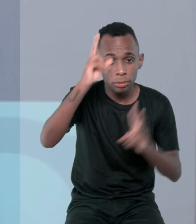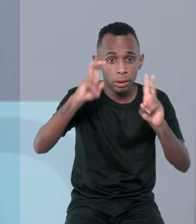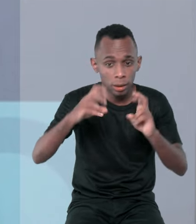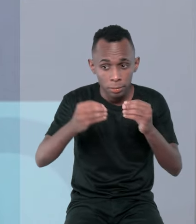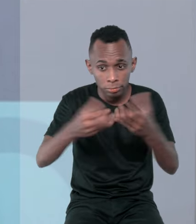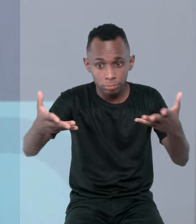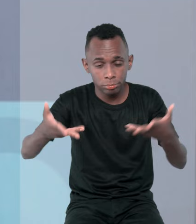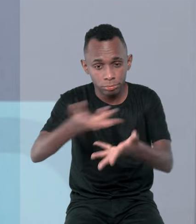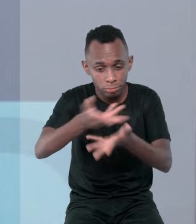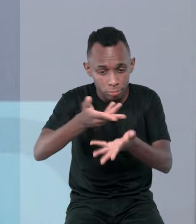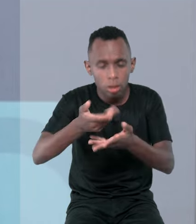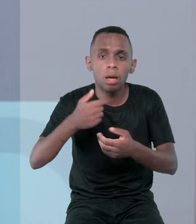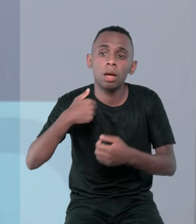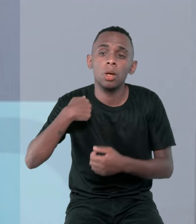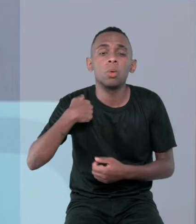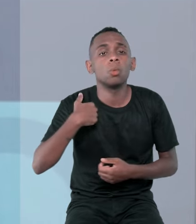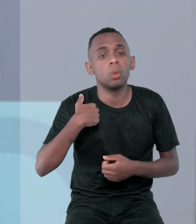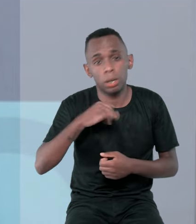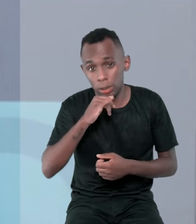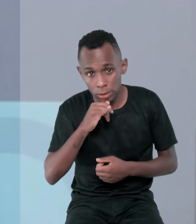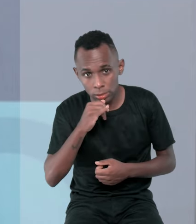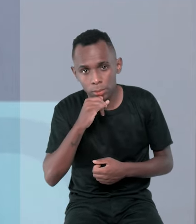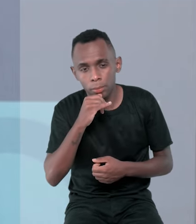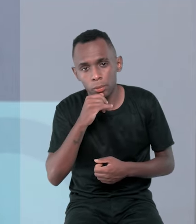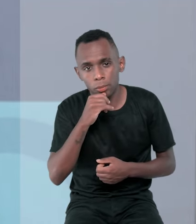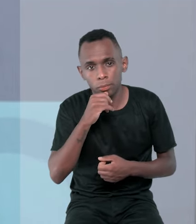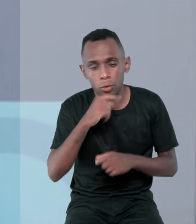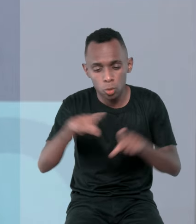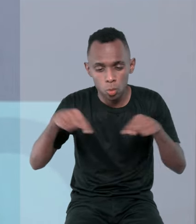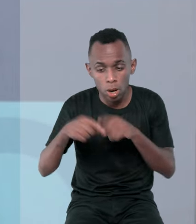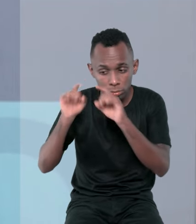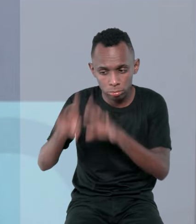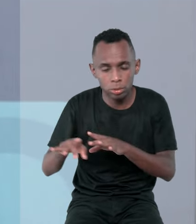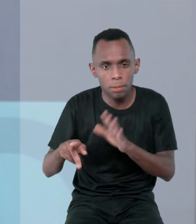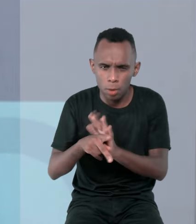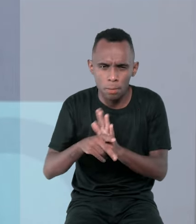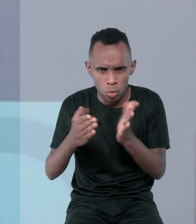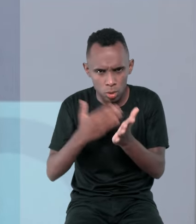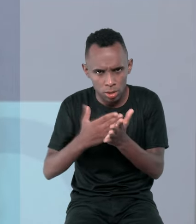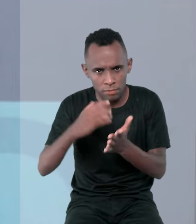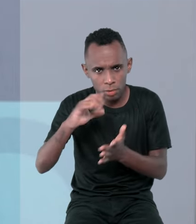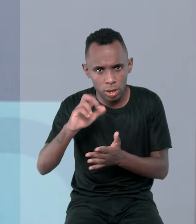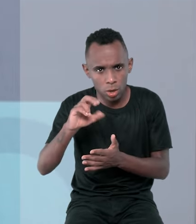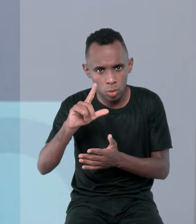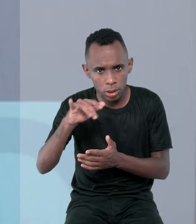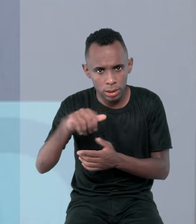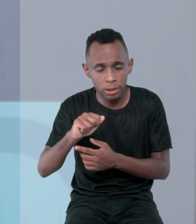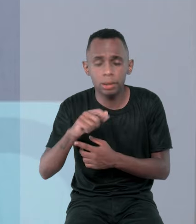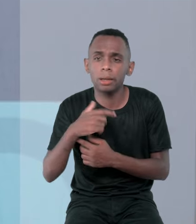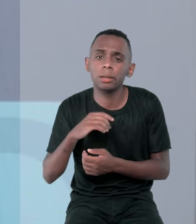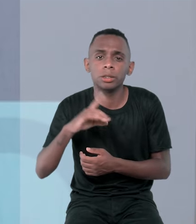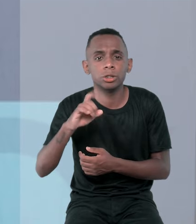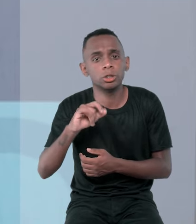Quando eu levei o quarto de despejo da Carolina Maria de Jesus, por exemplo, para uma escola particular,